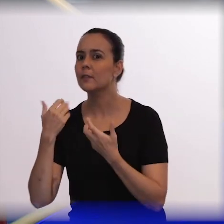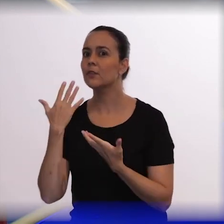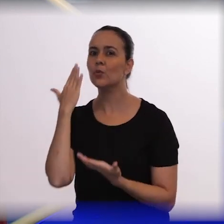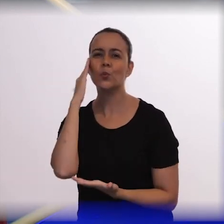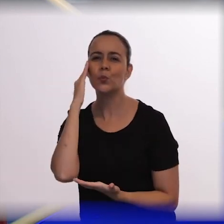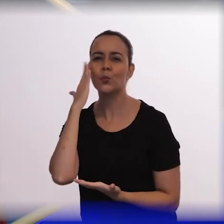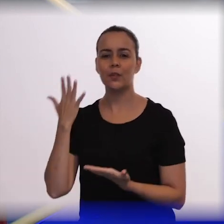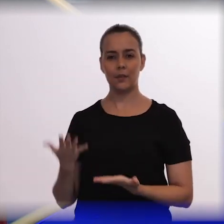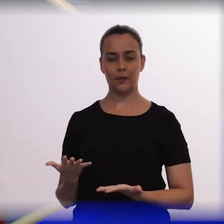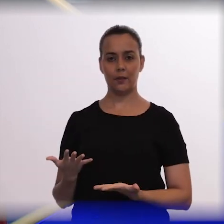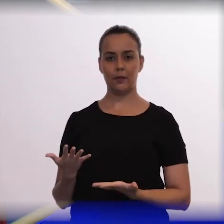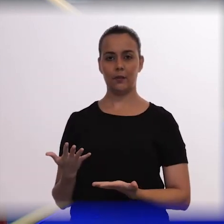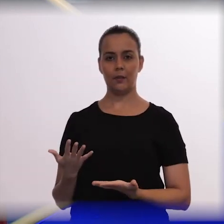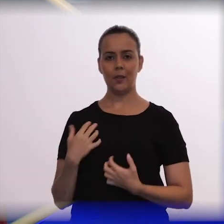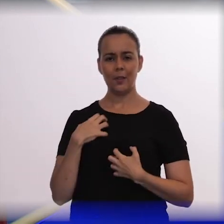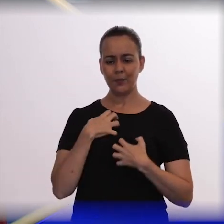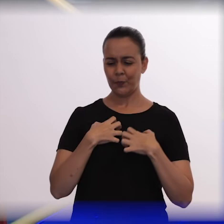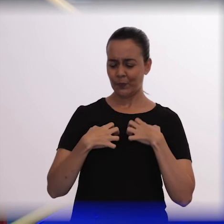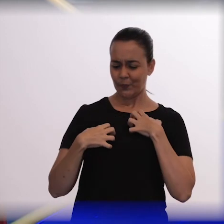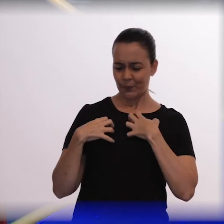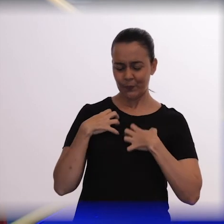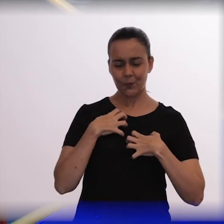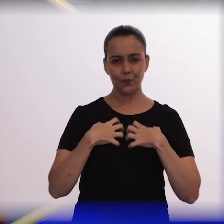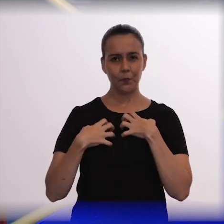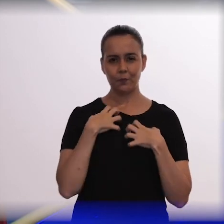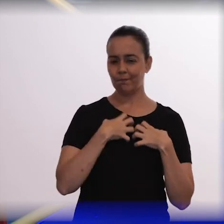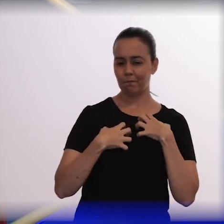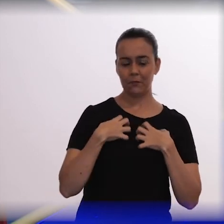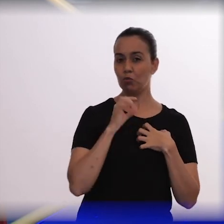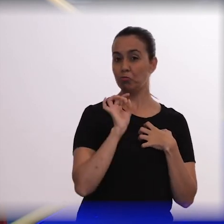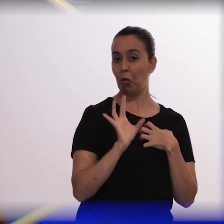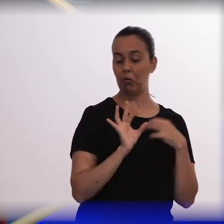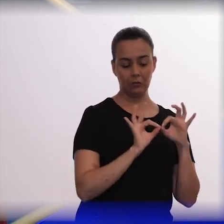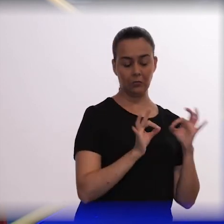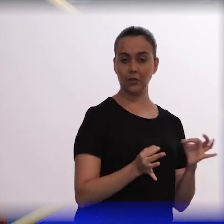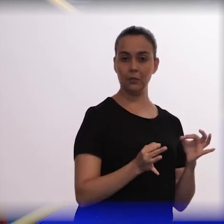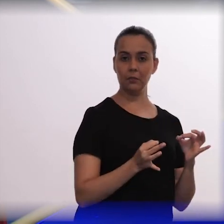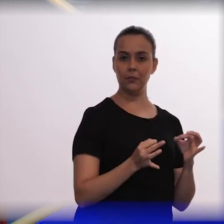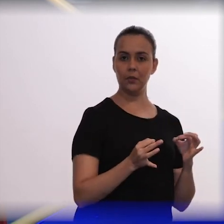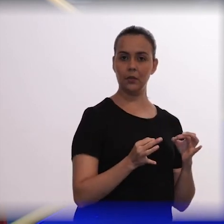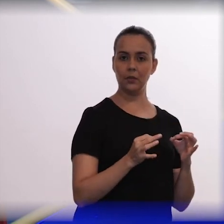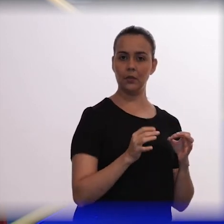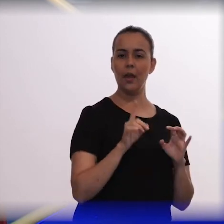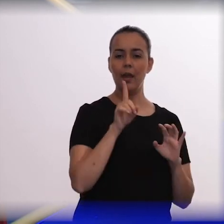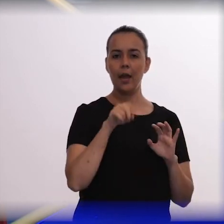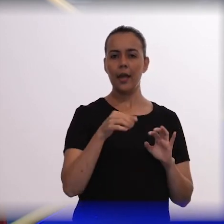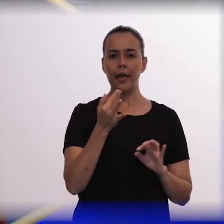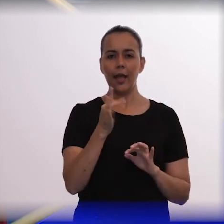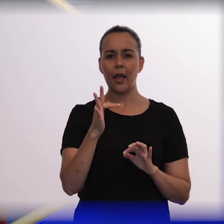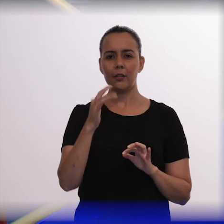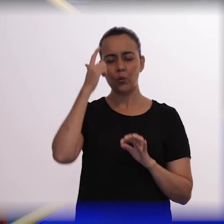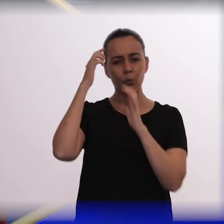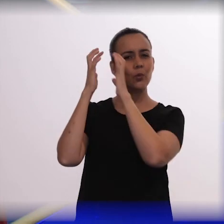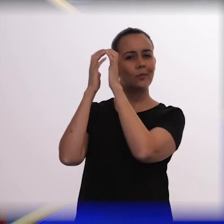O mal-estar, ainda sem pensamento, ainda sem simbolização, é o que a gente chama de dor psíquica.